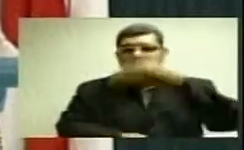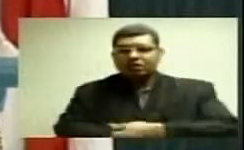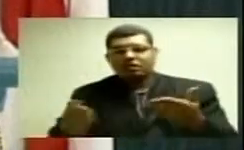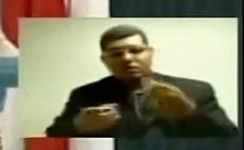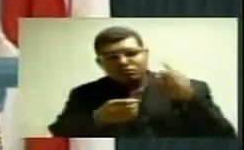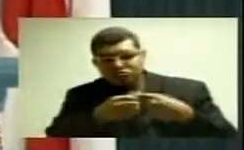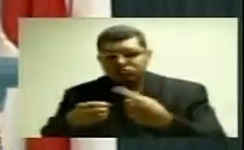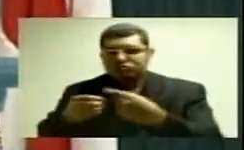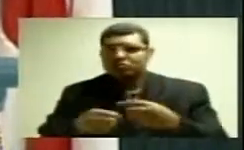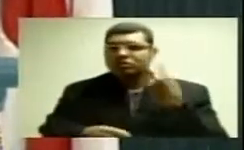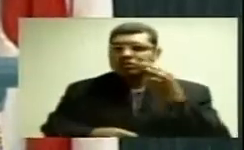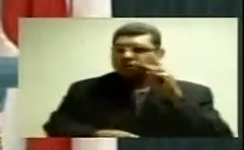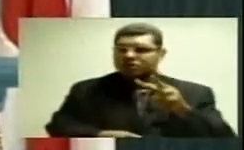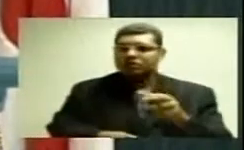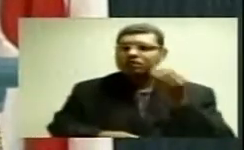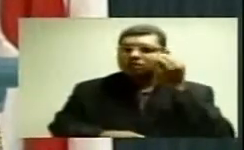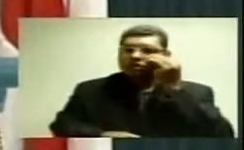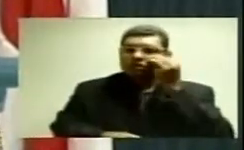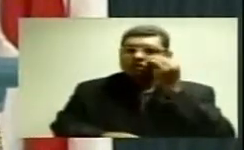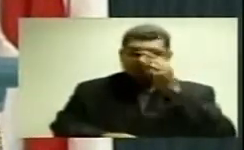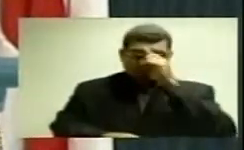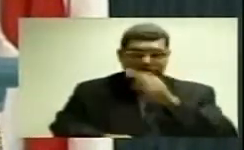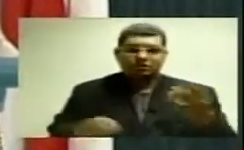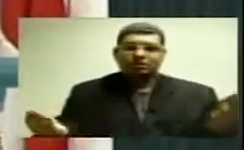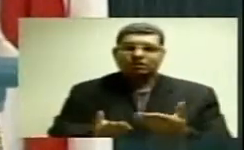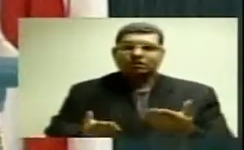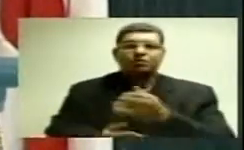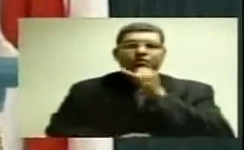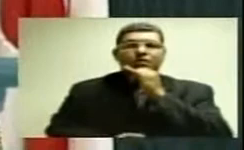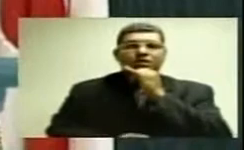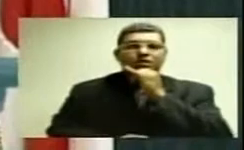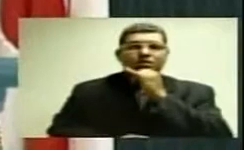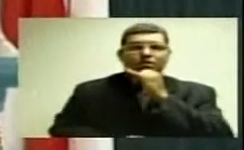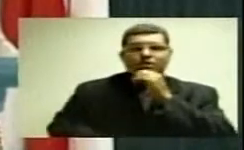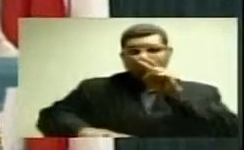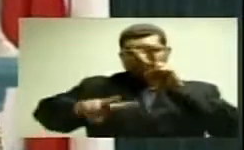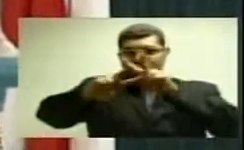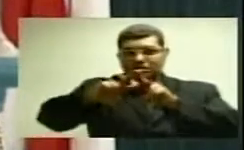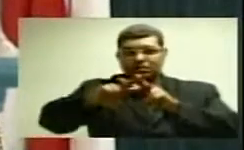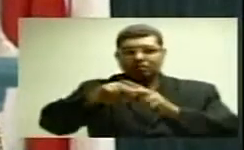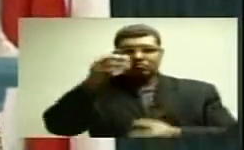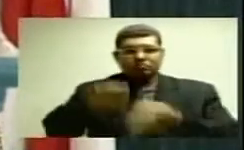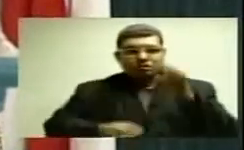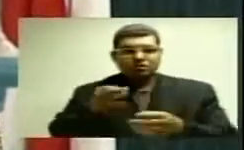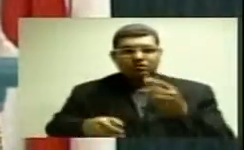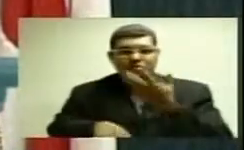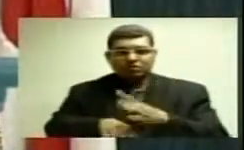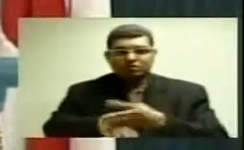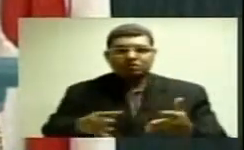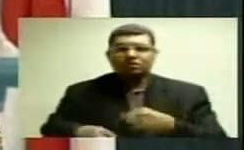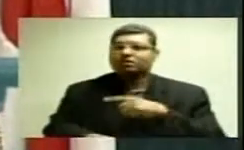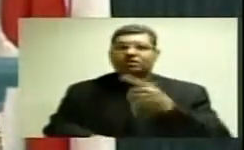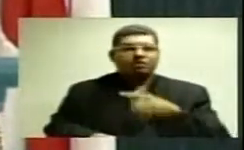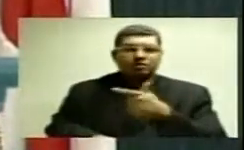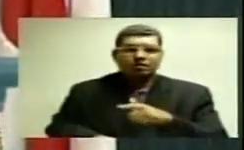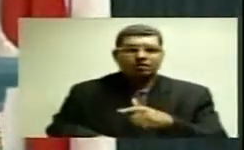nesses municípios, a gente verifica a demanda, por exemplo, nos presídios, que se a justiça funcionasse, nós